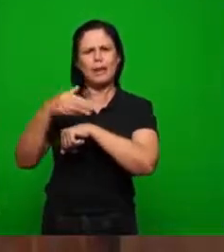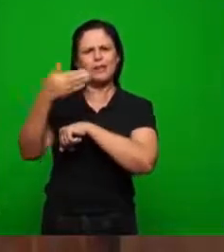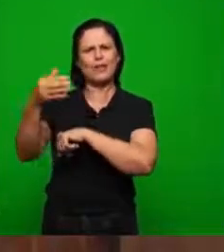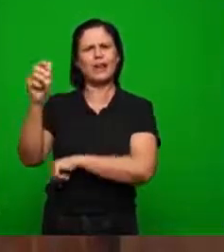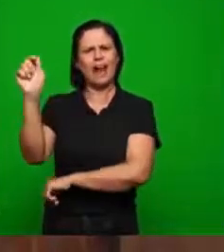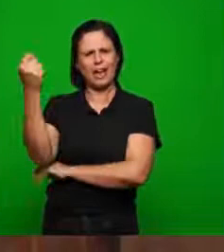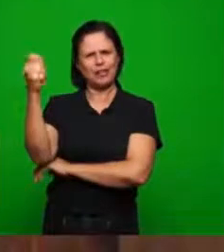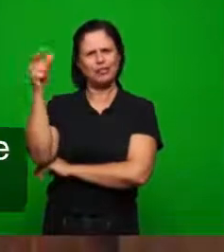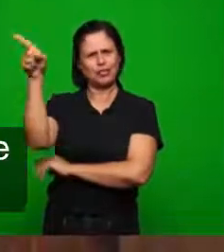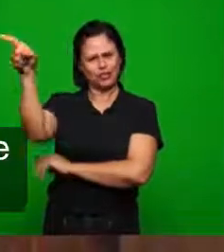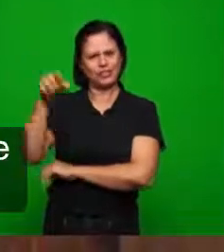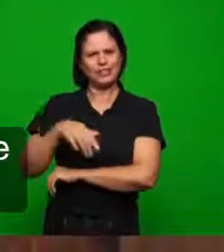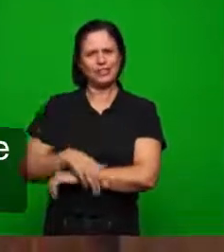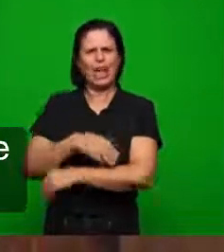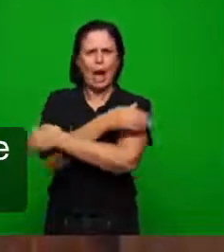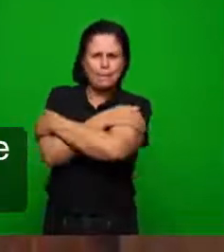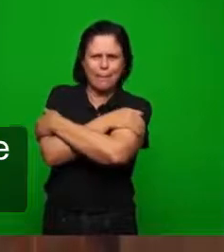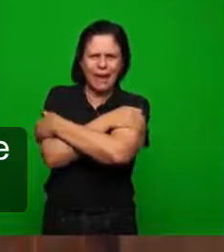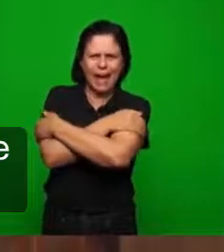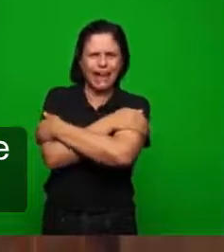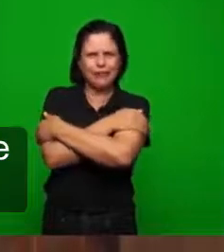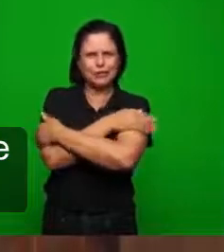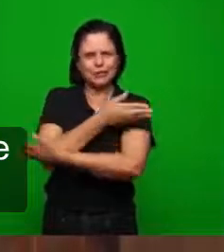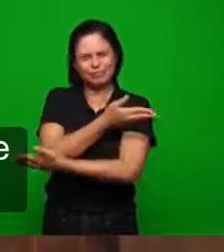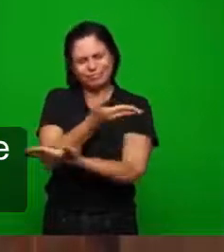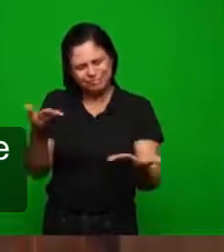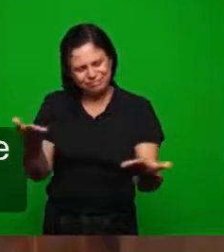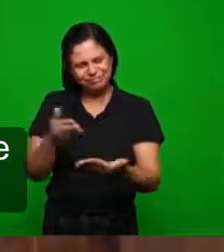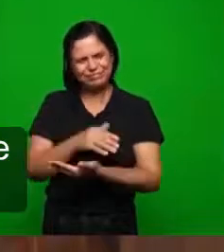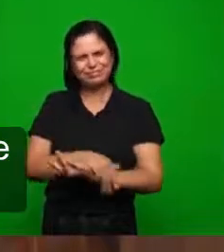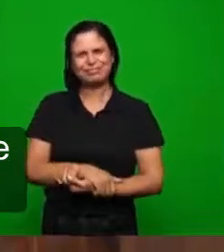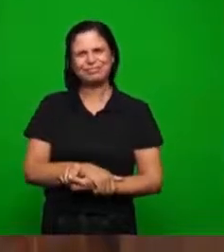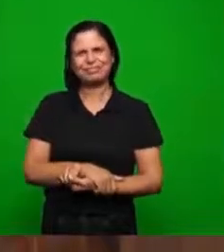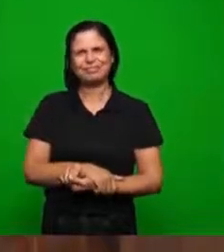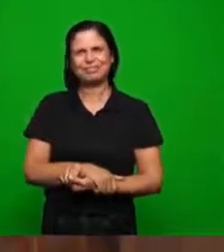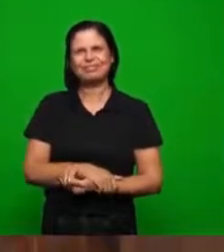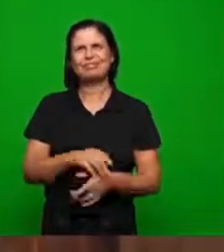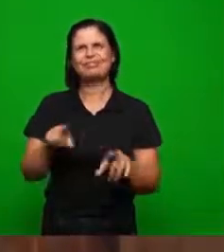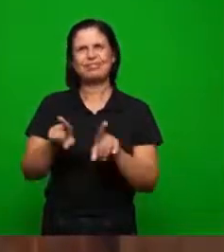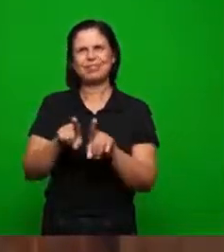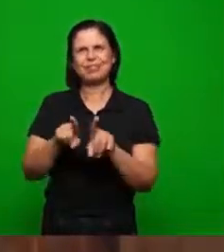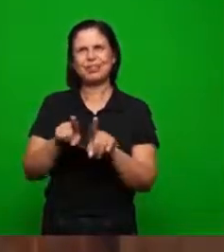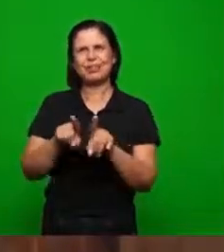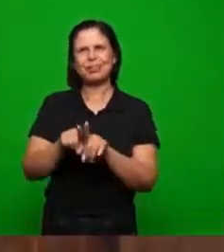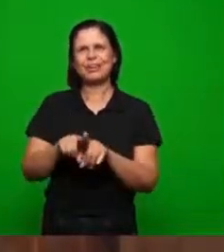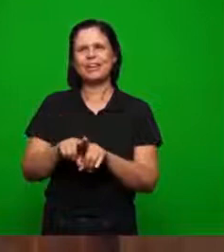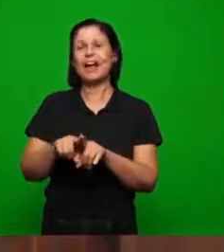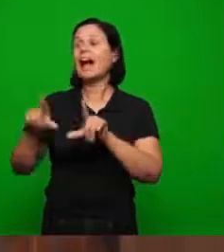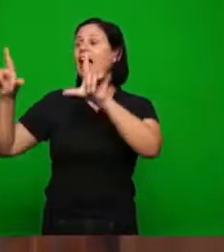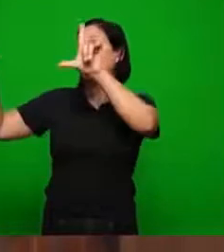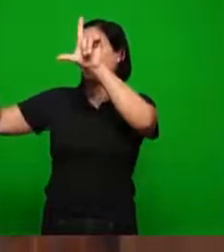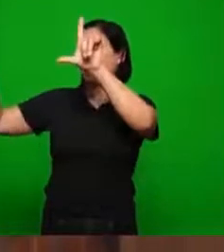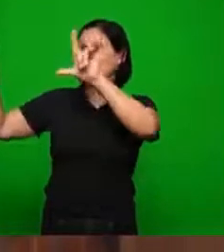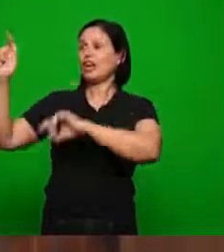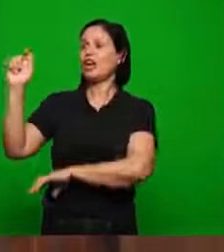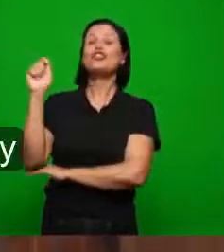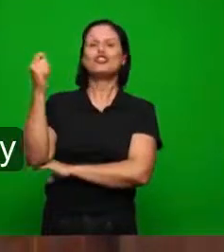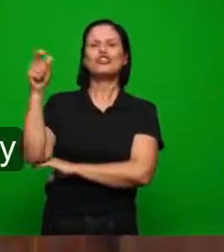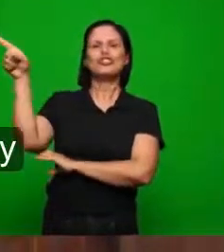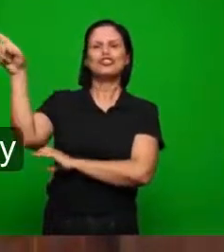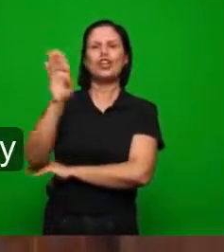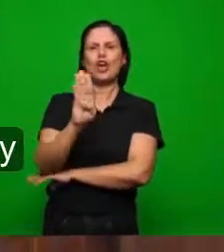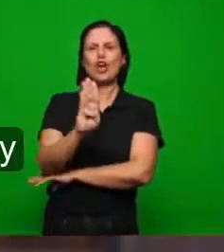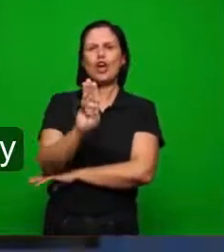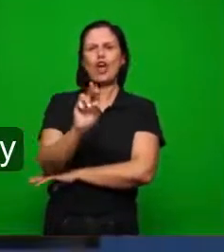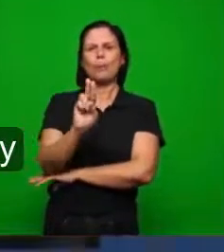que está lá na Argentina. Nosso abraço fraternal a esses irmãos. E temos a presença de um grupo aqui, Buenos